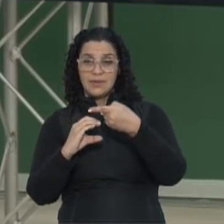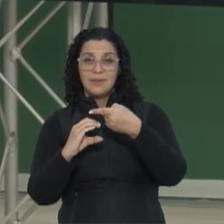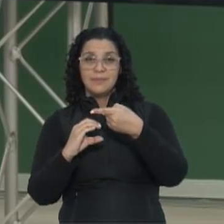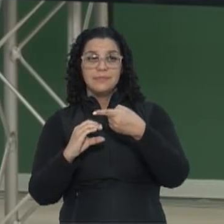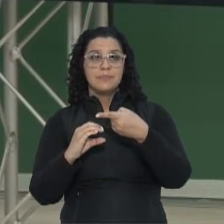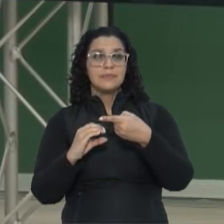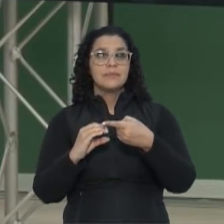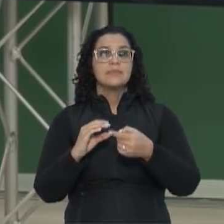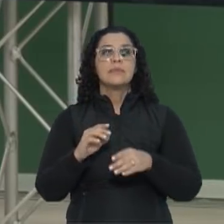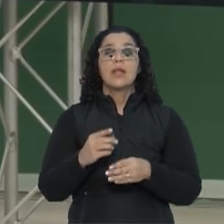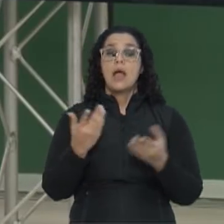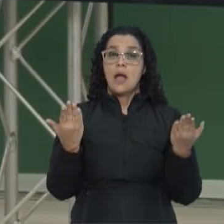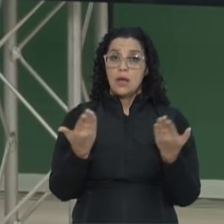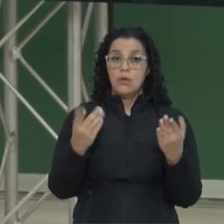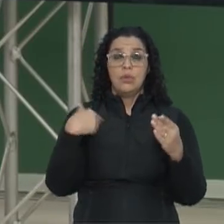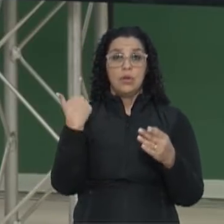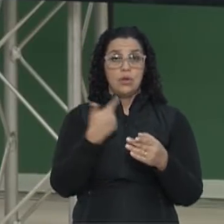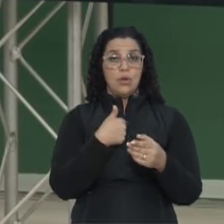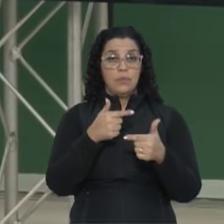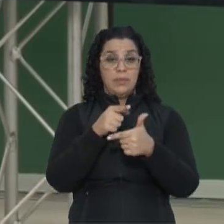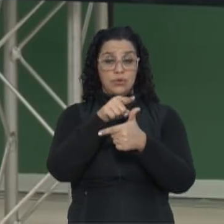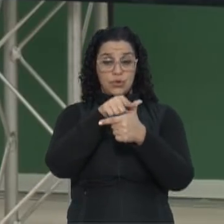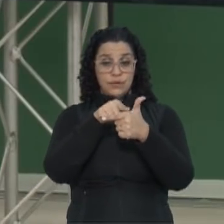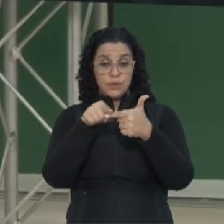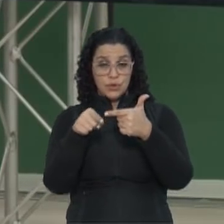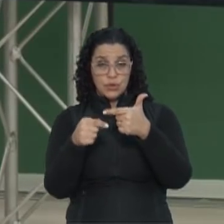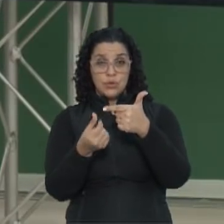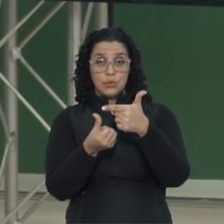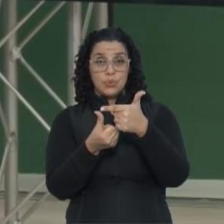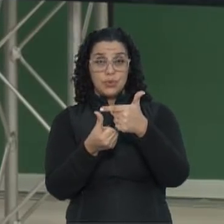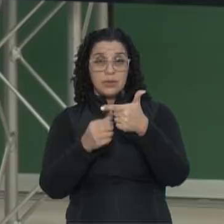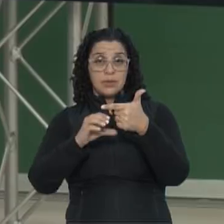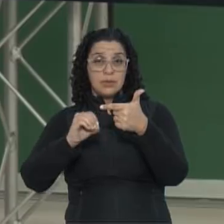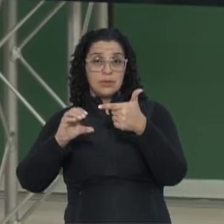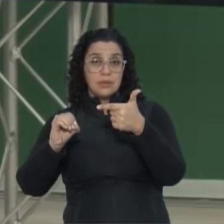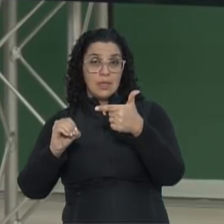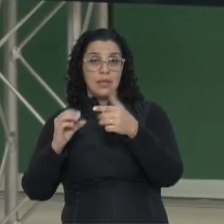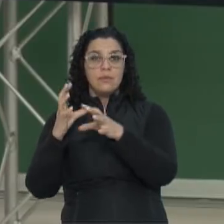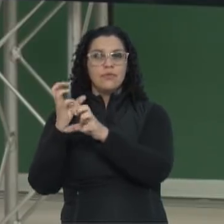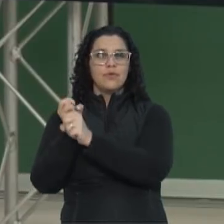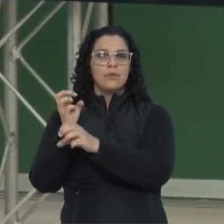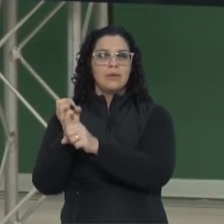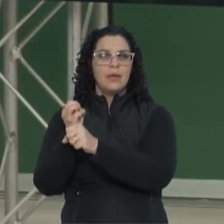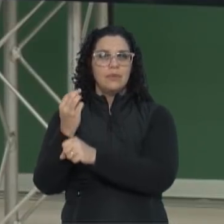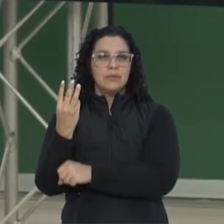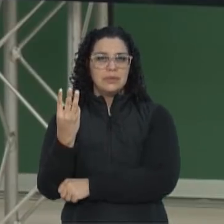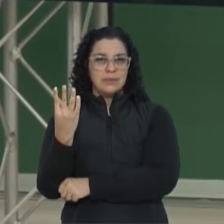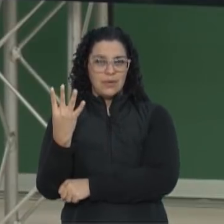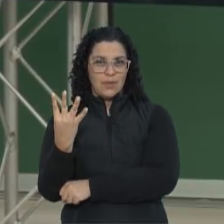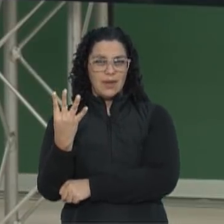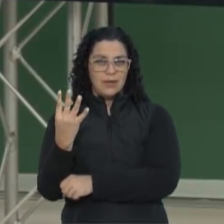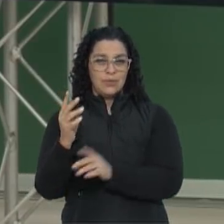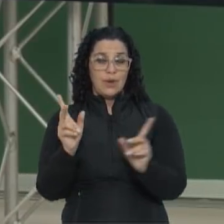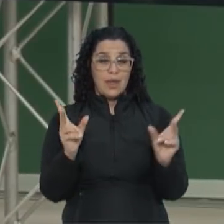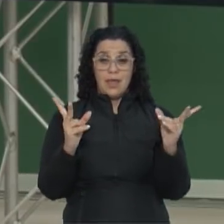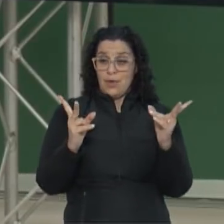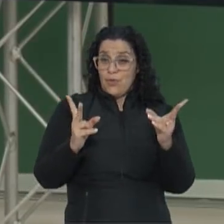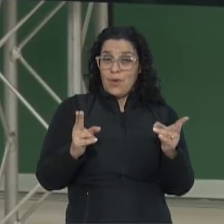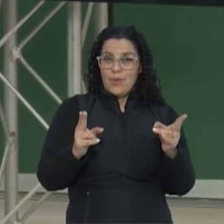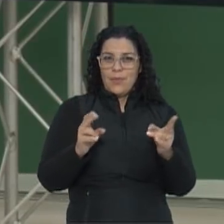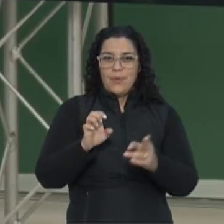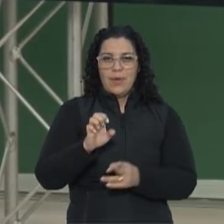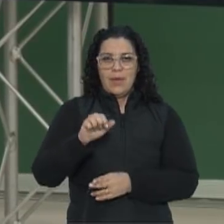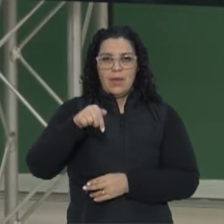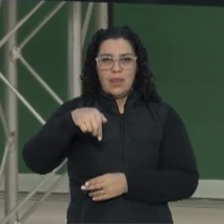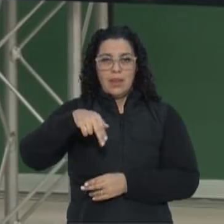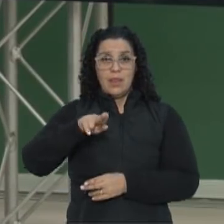pegar 3.400 e dividir em 100, eu vou ter o quê? 34. Então, são frações equivalentes, que